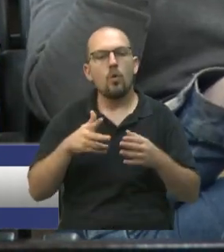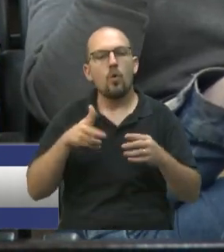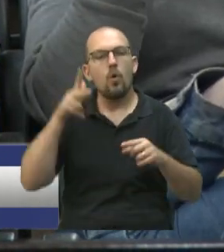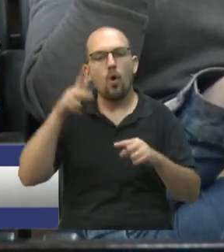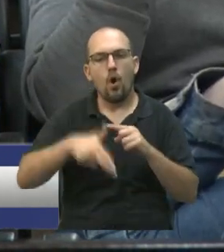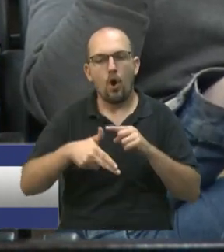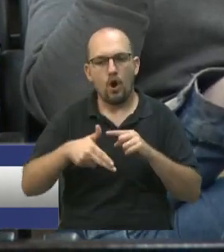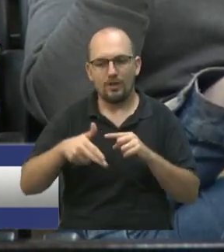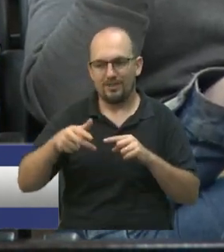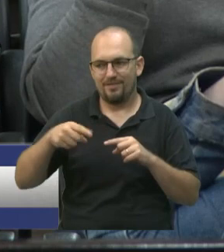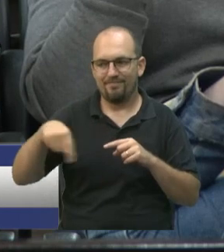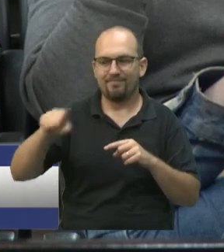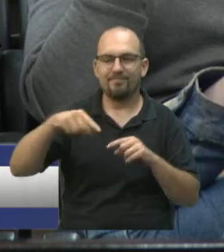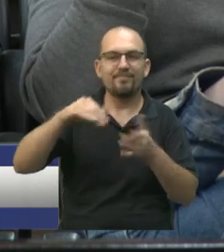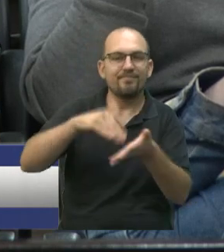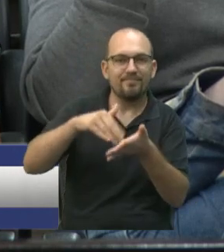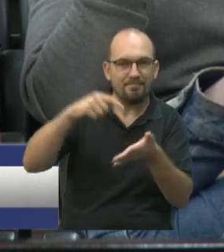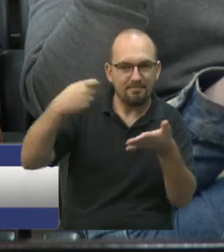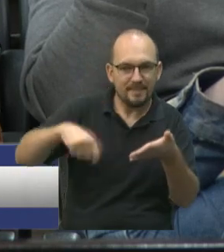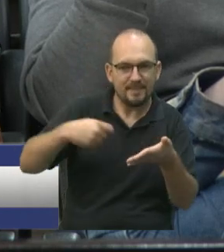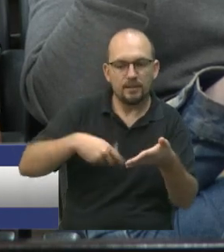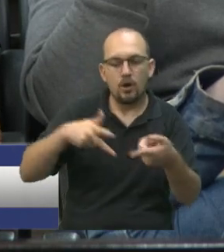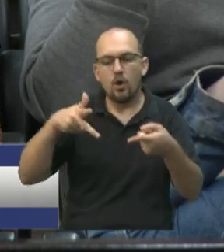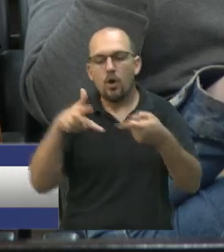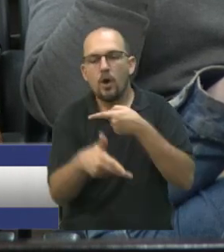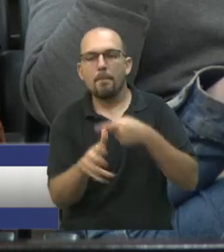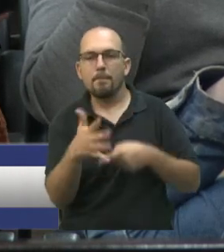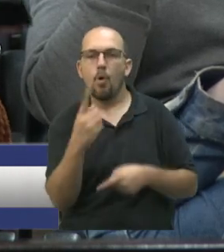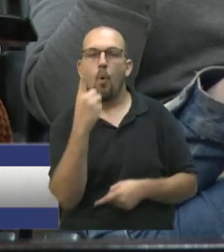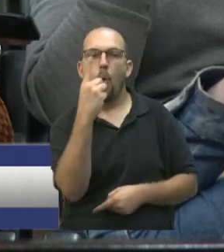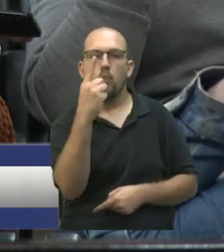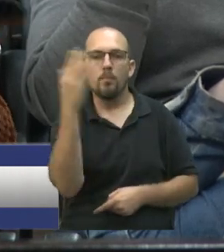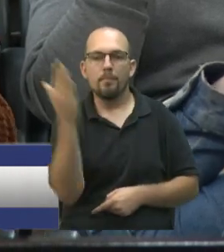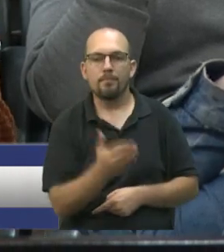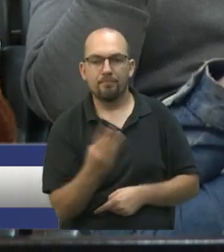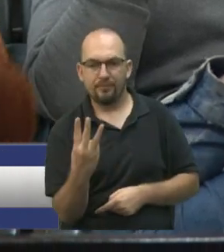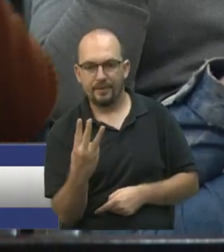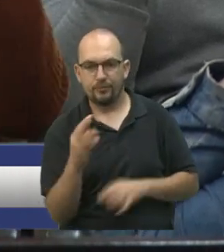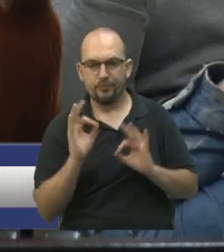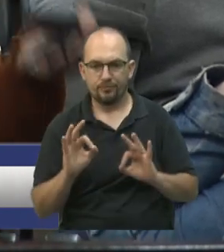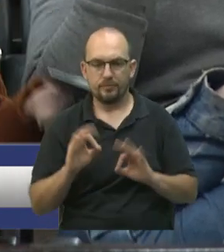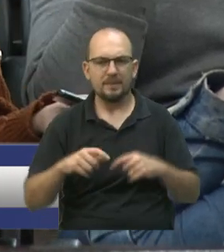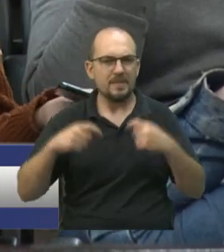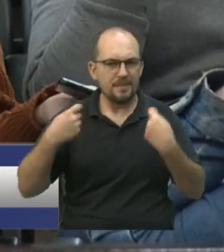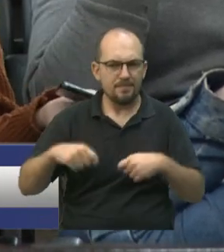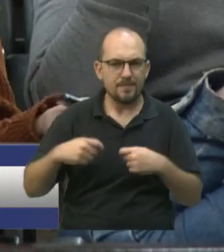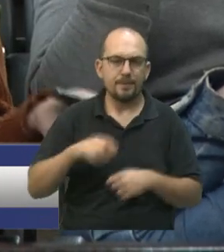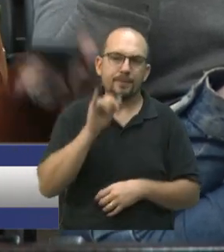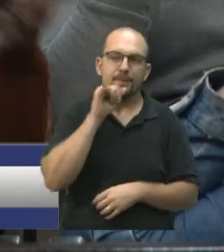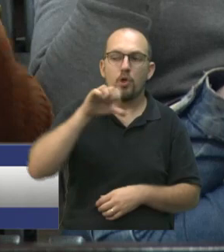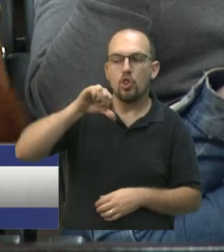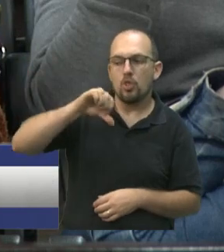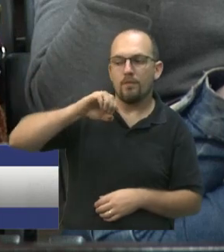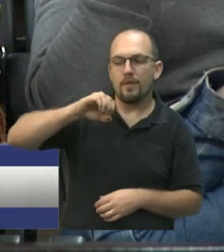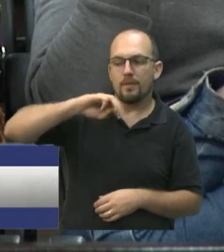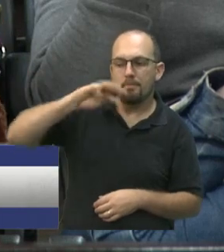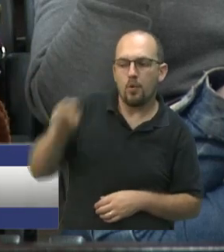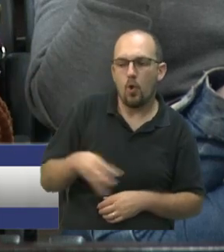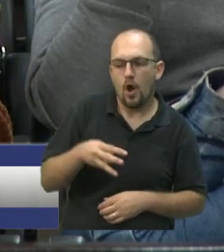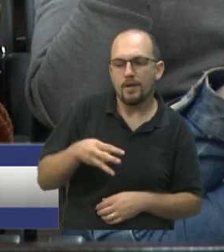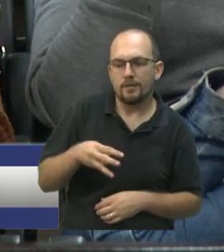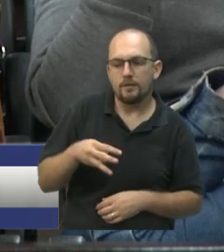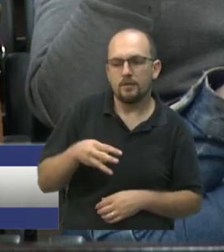das necessidades da secretaria foi na ordem de 1/3. Se tinha a necessidade que chegava em 90 milhões e foi